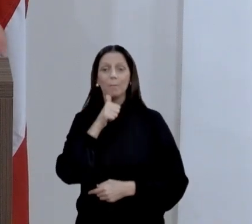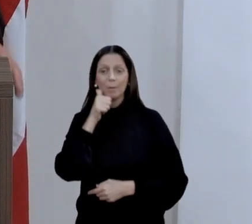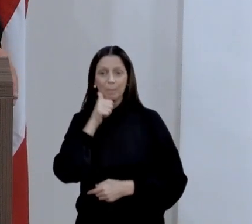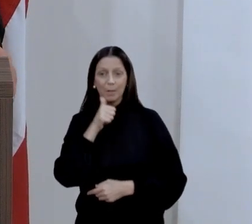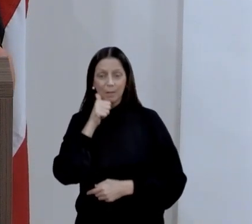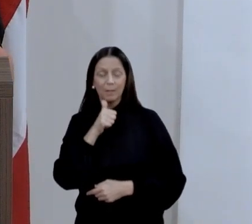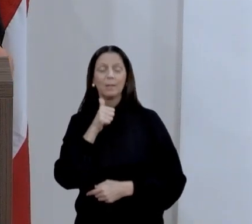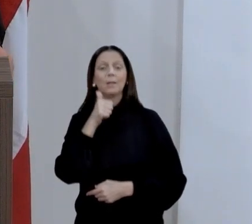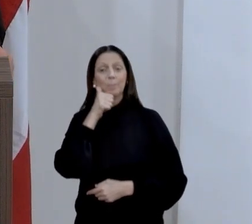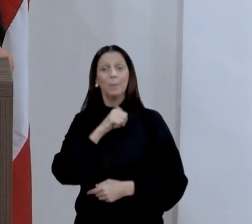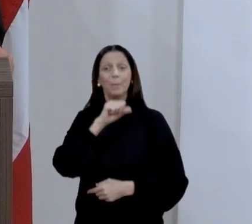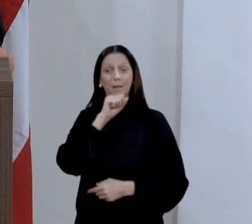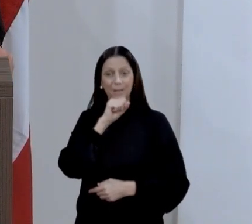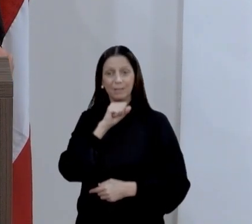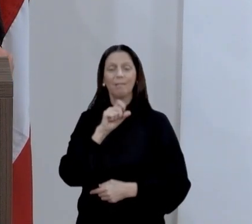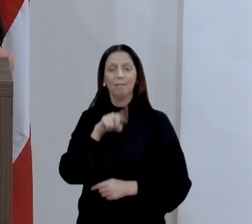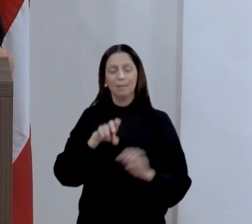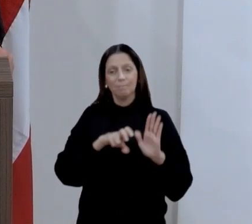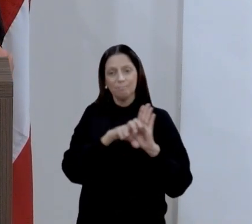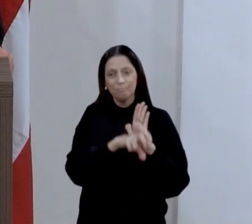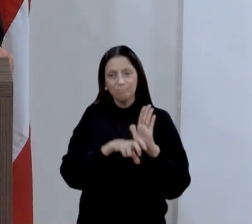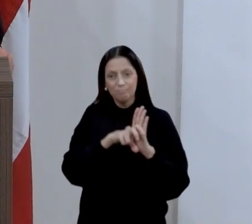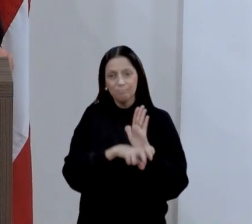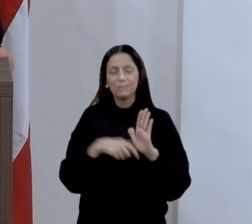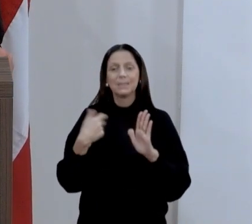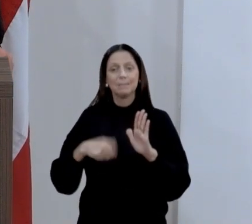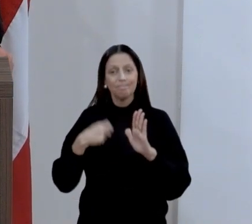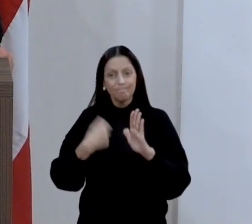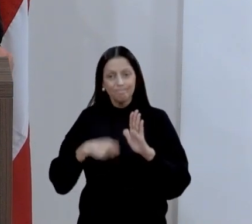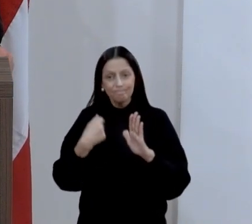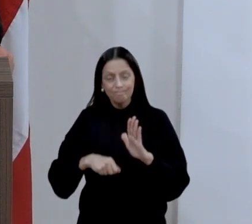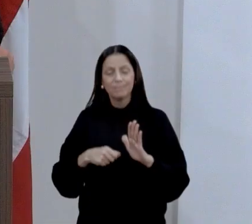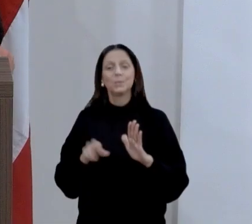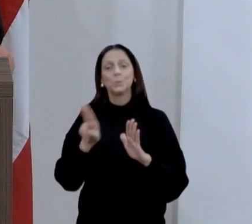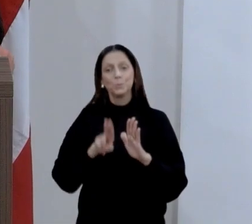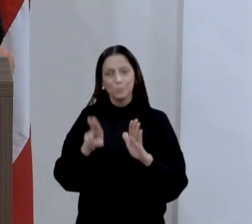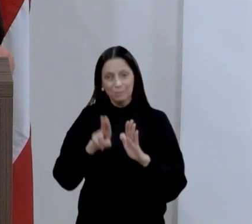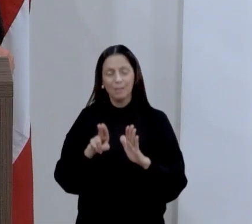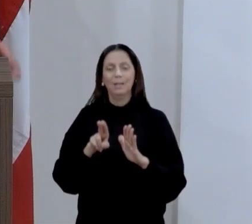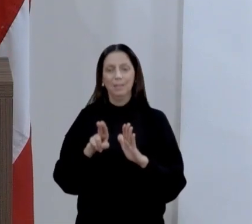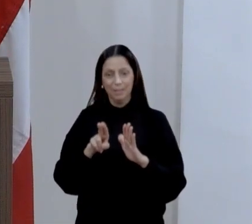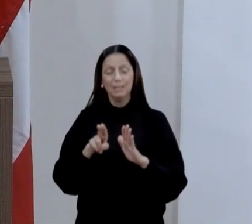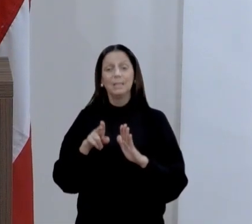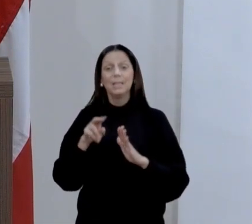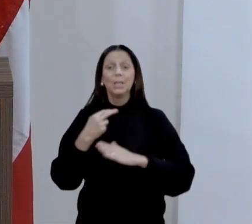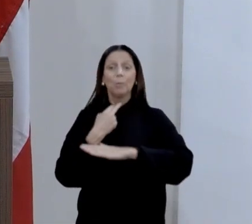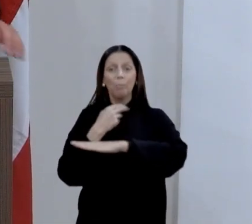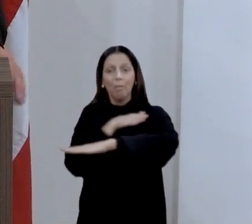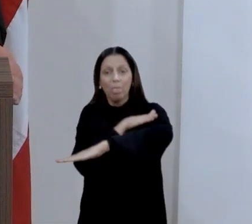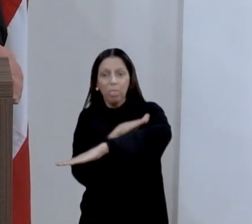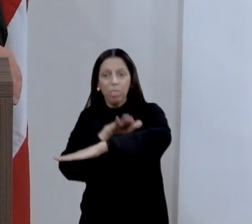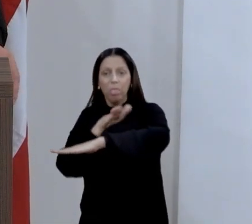aqueles desníveis ali, acabam sofrendo muito ao utilizar